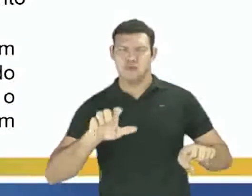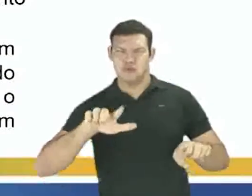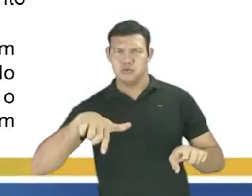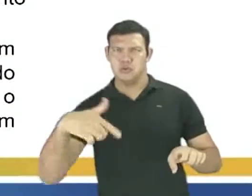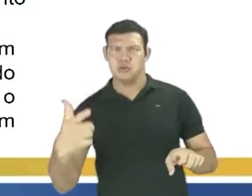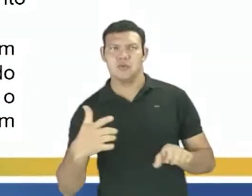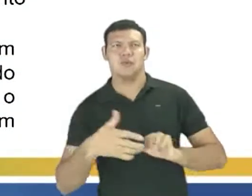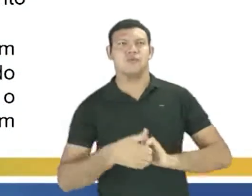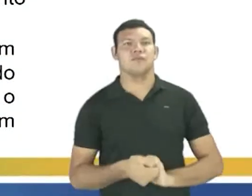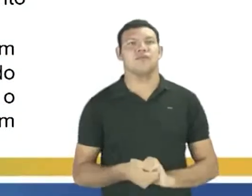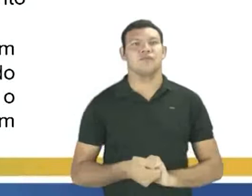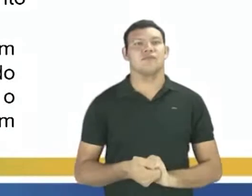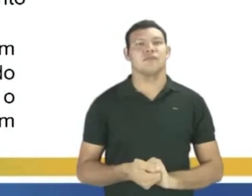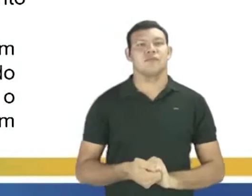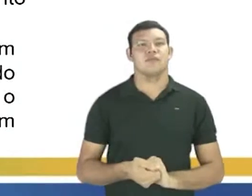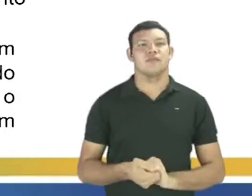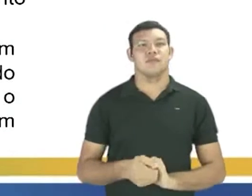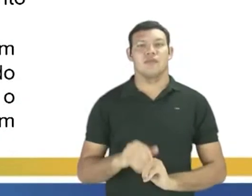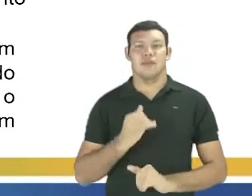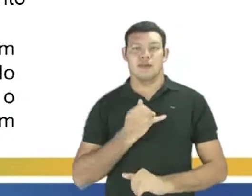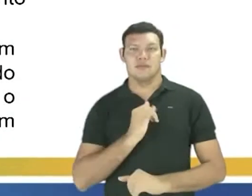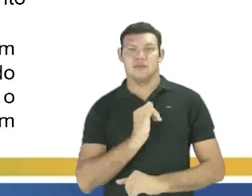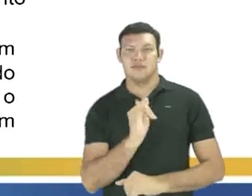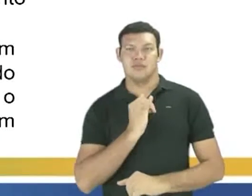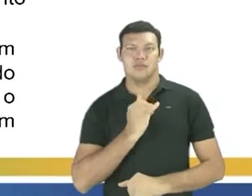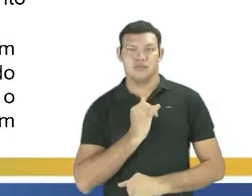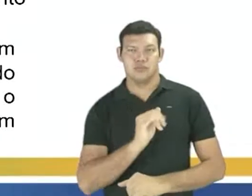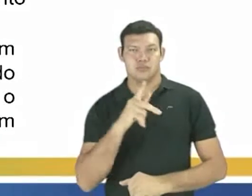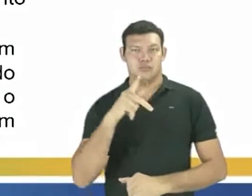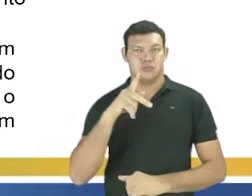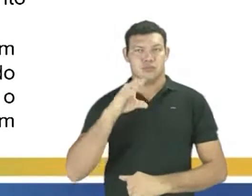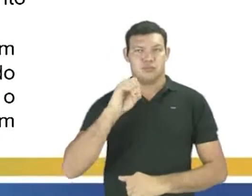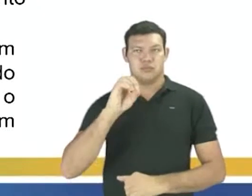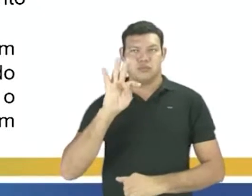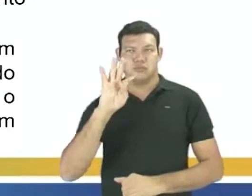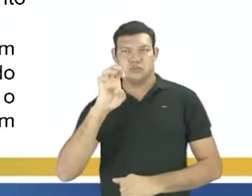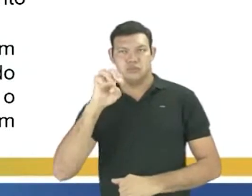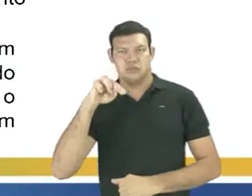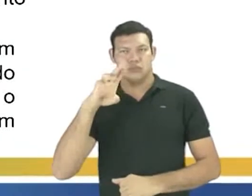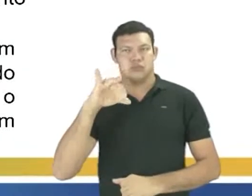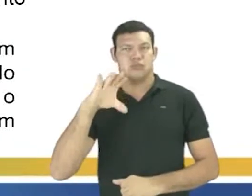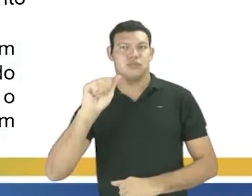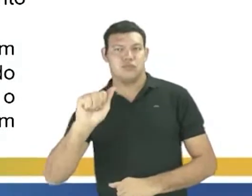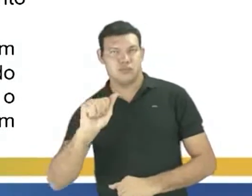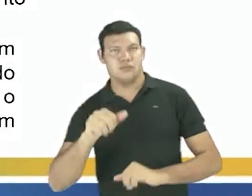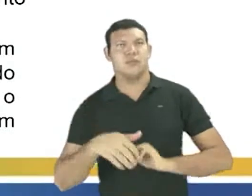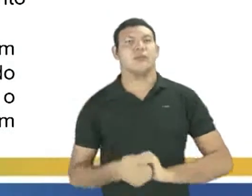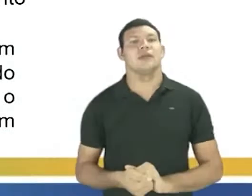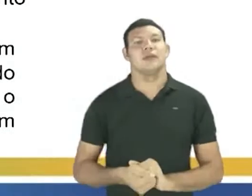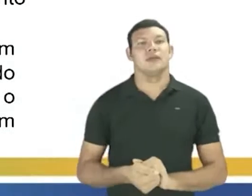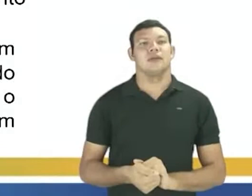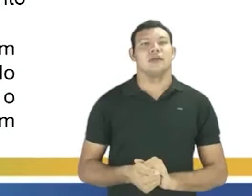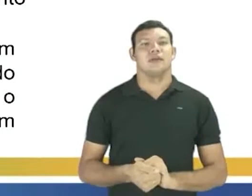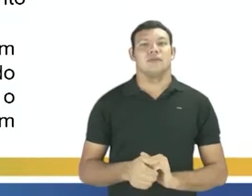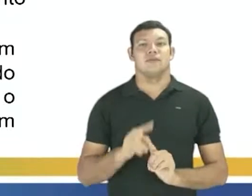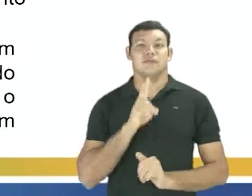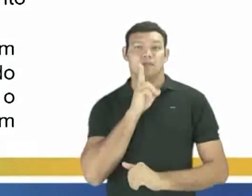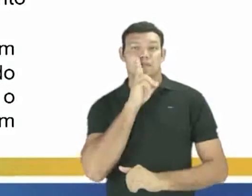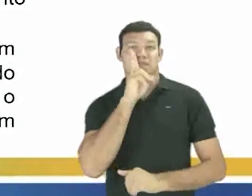A equação da potência elétrica, né, que ela é descrita pela potência elétrica, é igual a